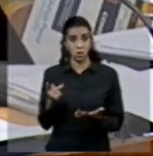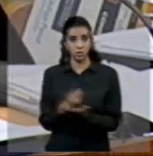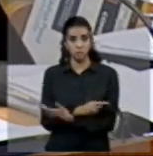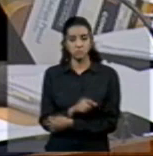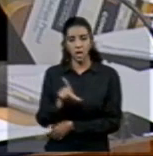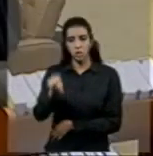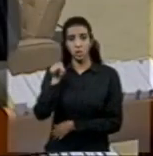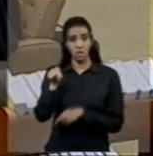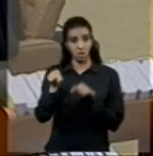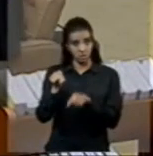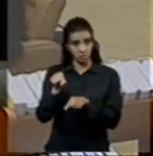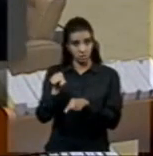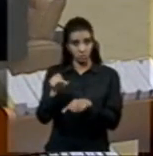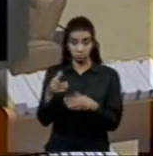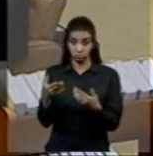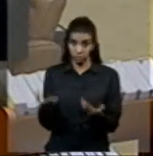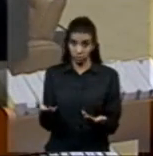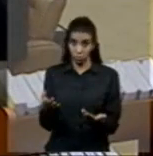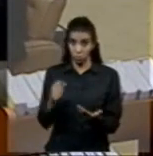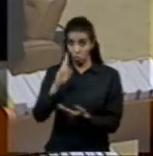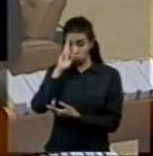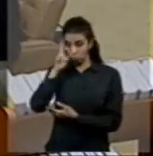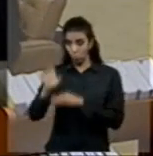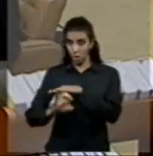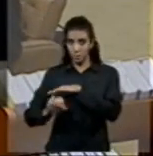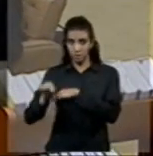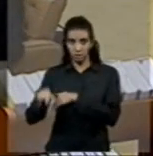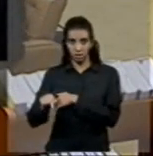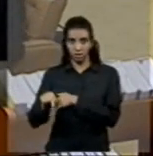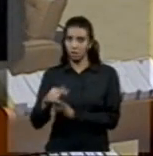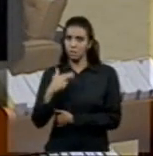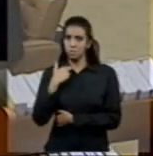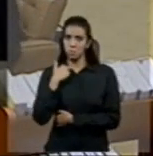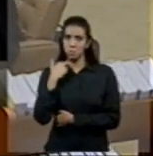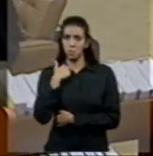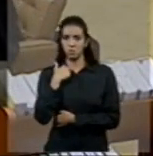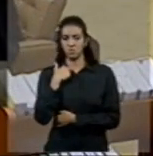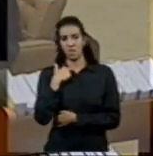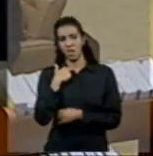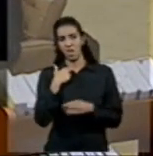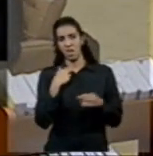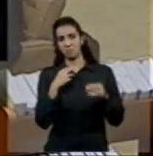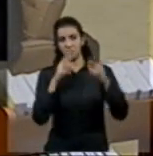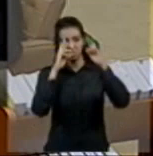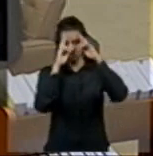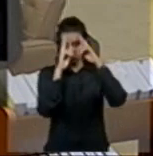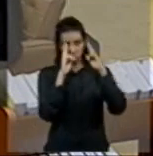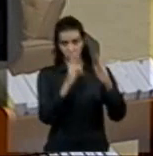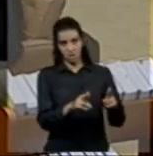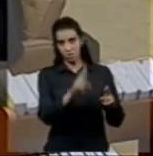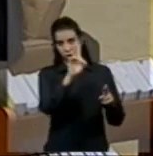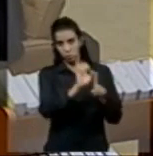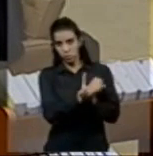pode o empreendedor, não pode a sua empresa desrespeitar direitos sociais, desrespeitar direitos